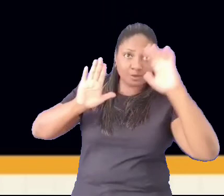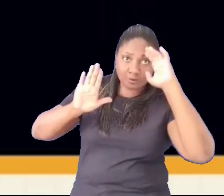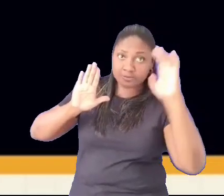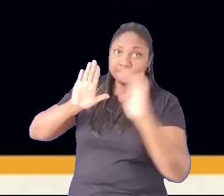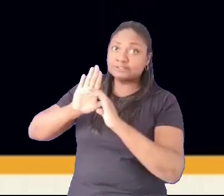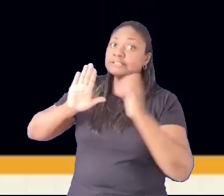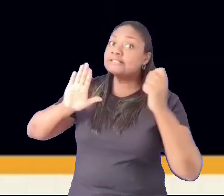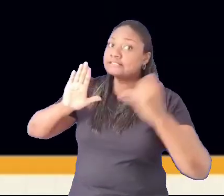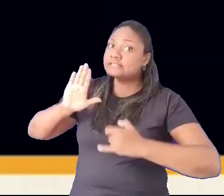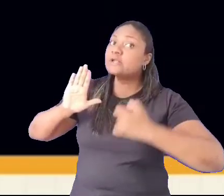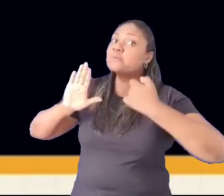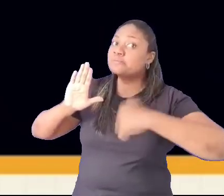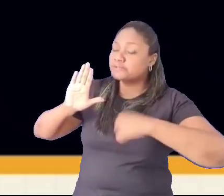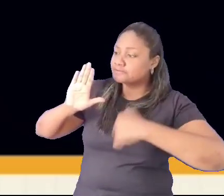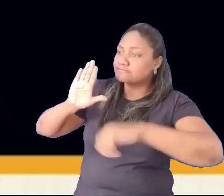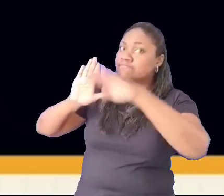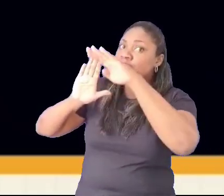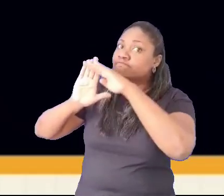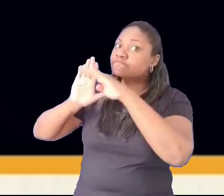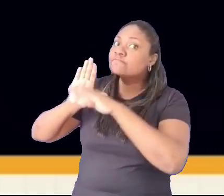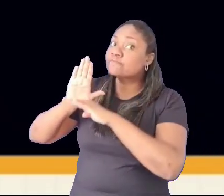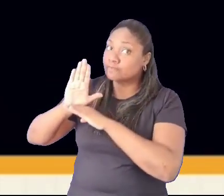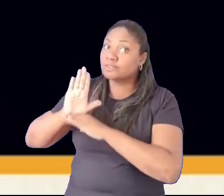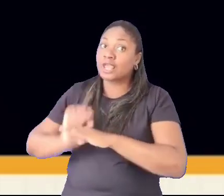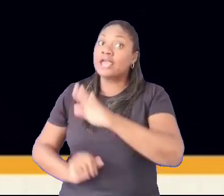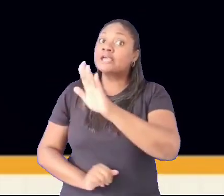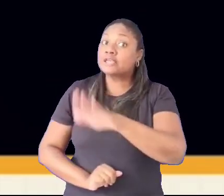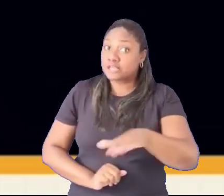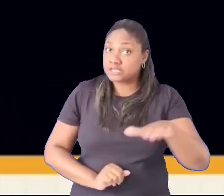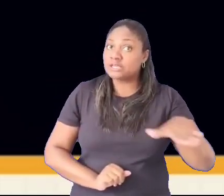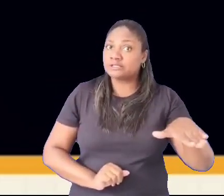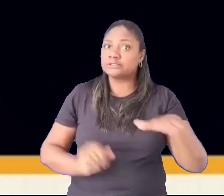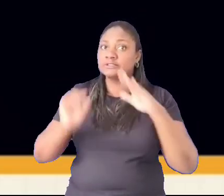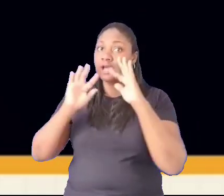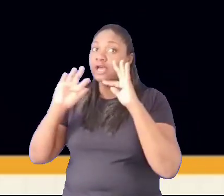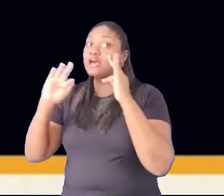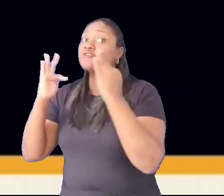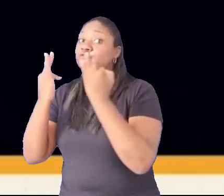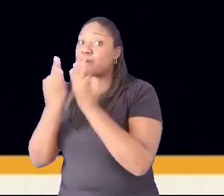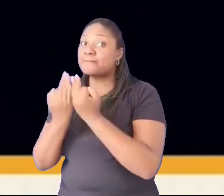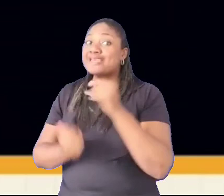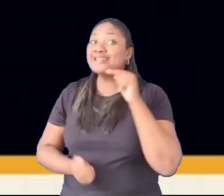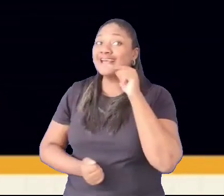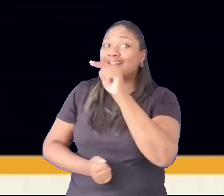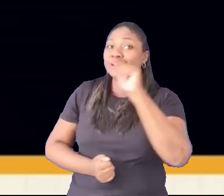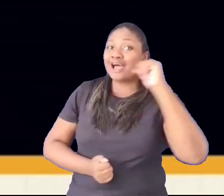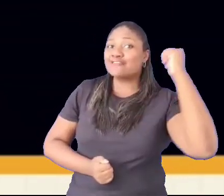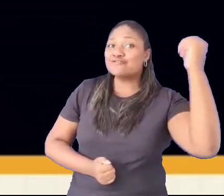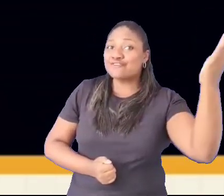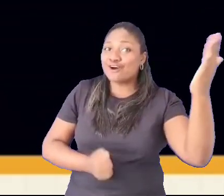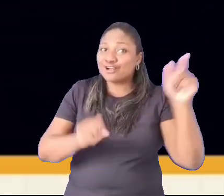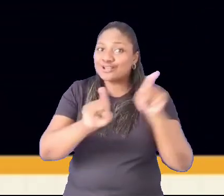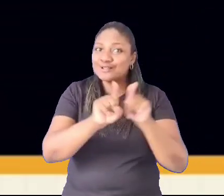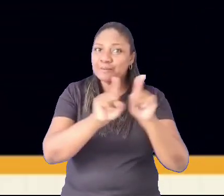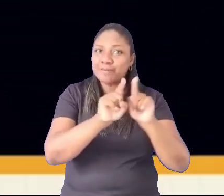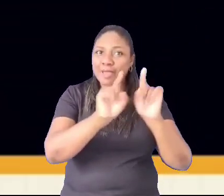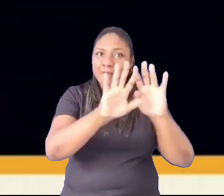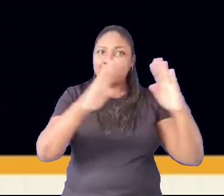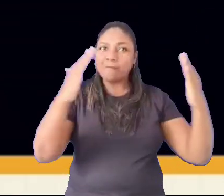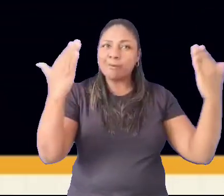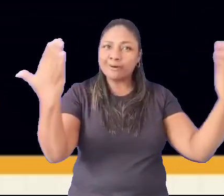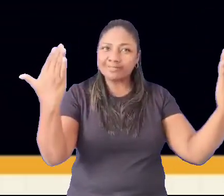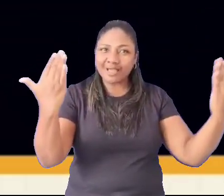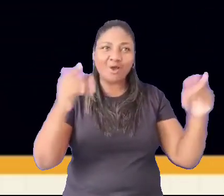sim, tem que seguir os protocolos, sim. Tanto as crianças quanto as famílias lá no portão, na hora da entrada, não pode